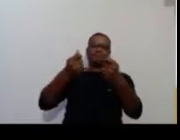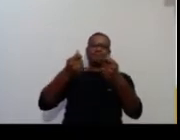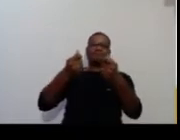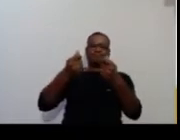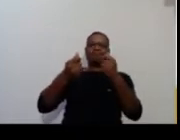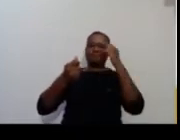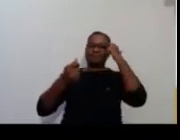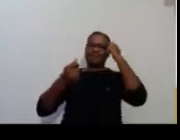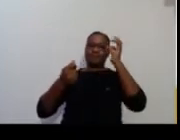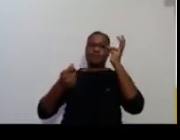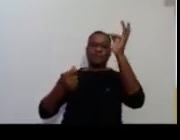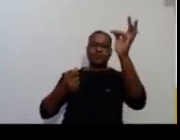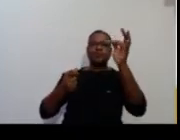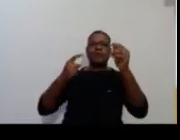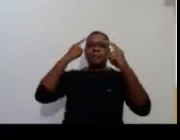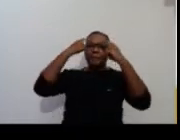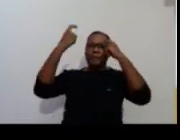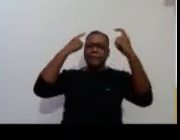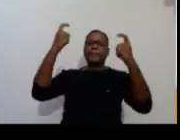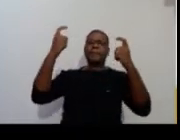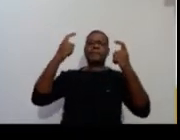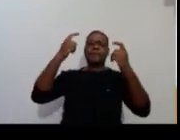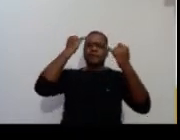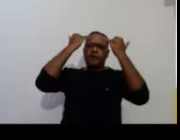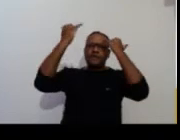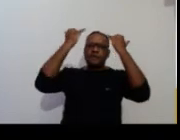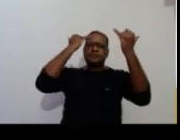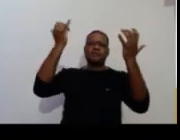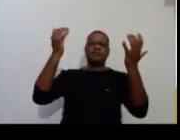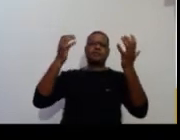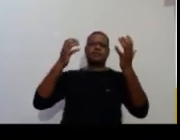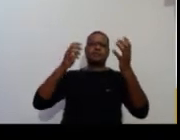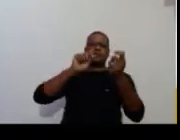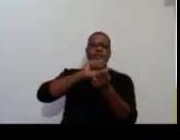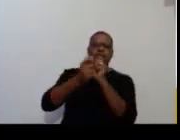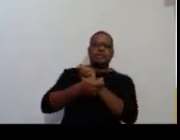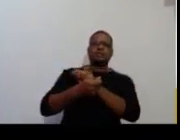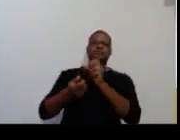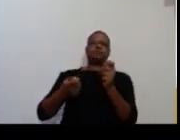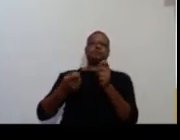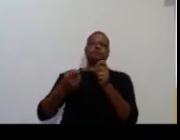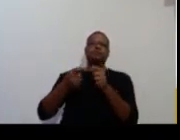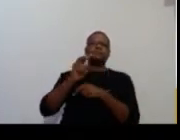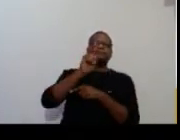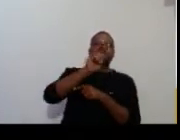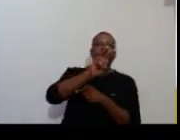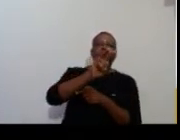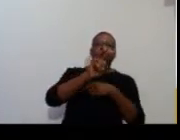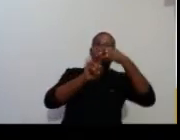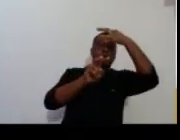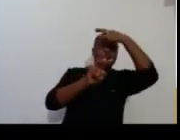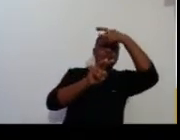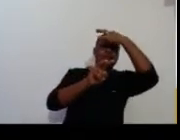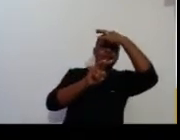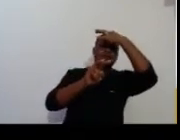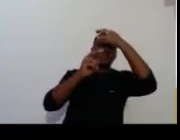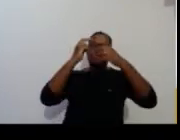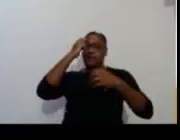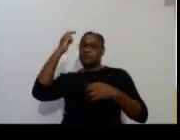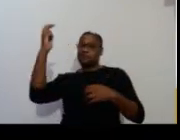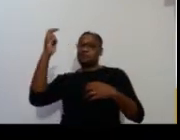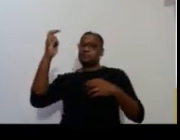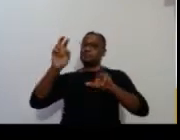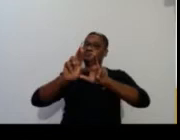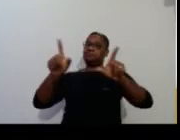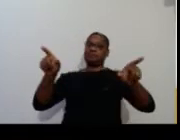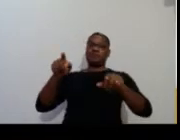né? Habilidades criativas, de inovação, de adaptação. Temos que saber diferenciar consciência de inteligência. Inteligência o computador já